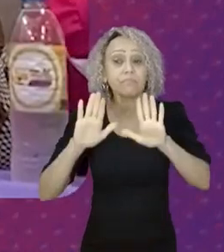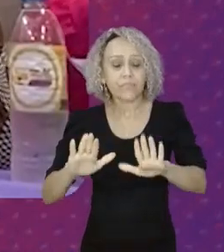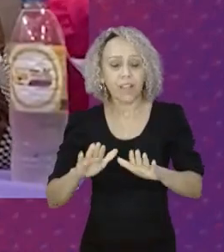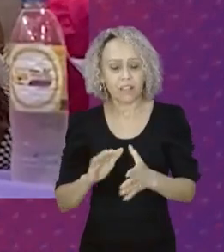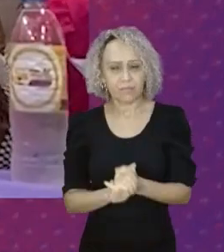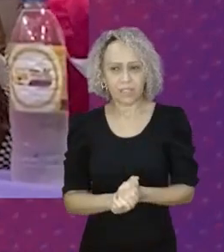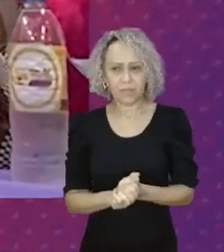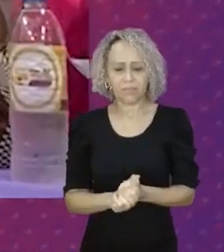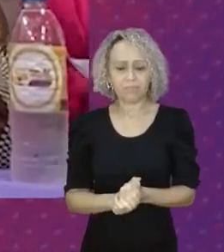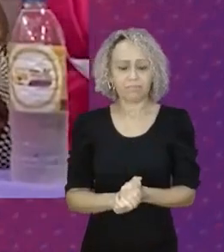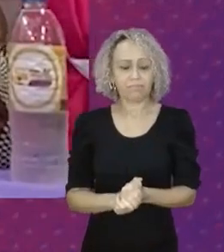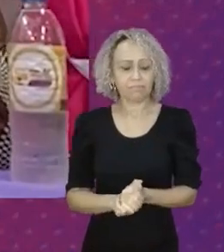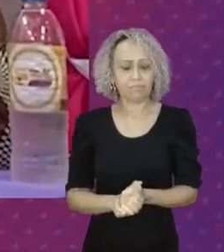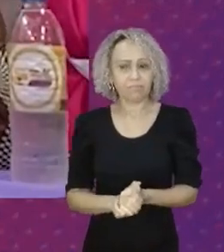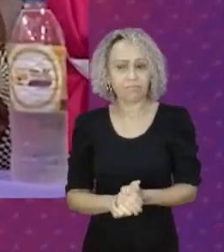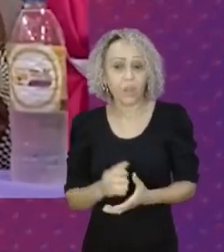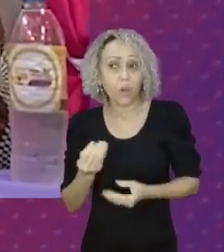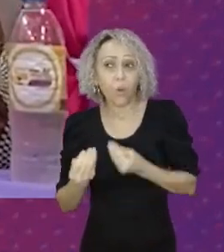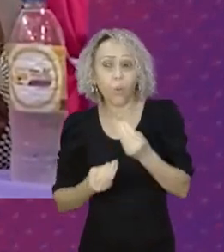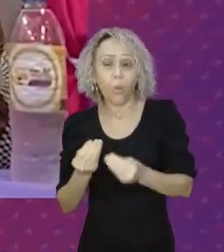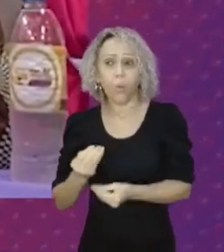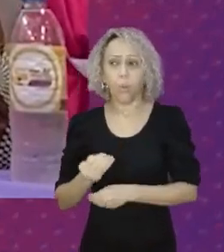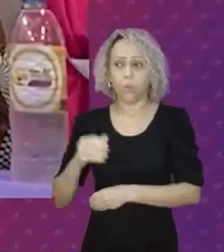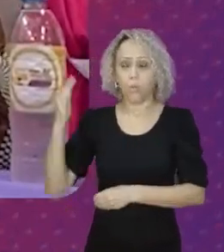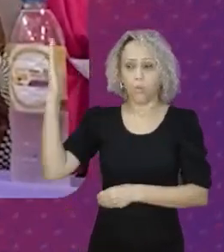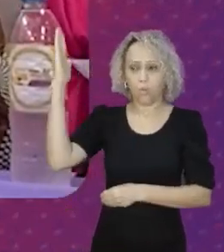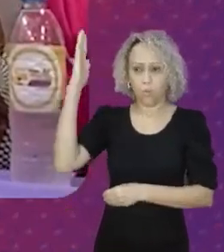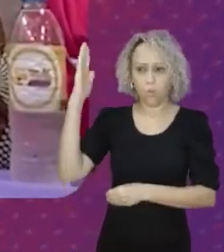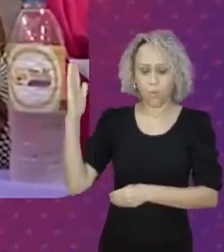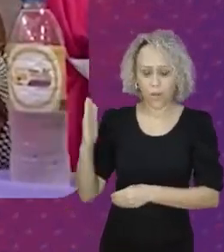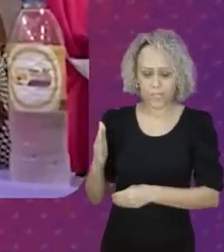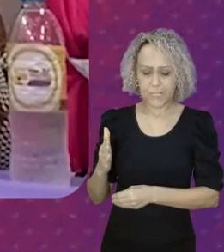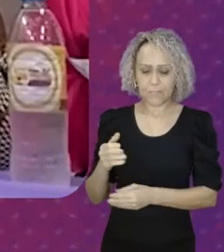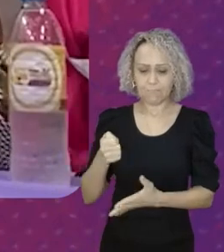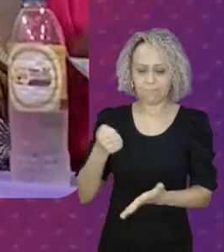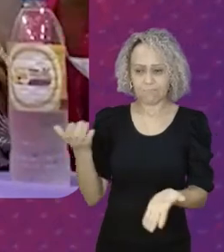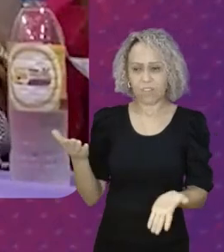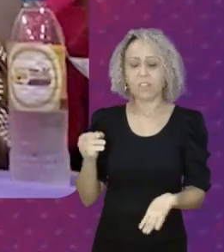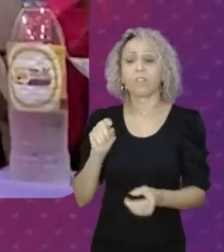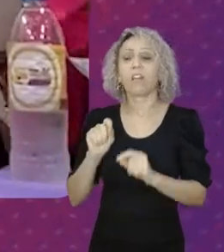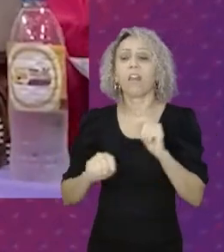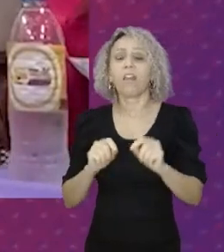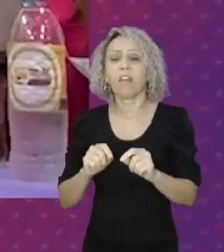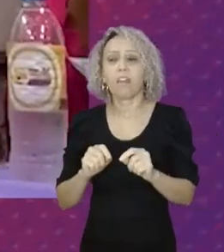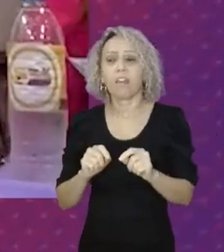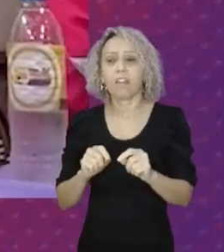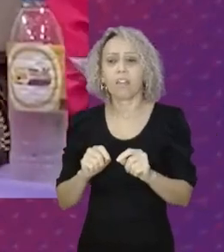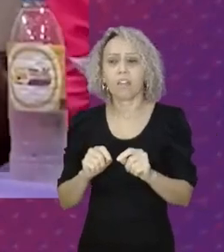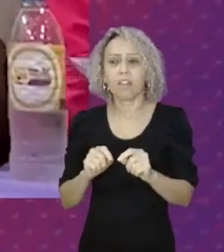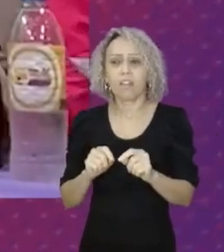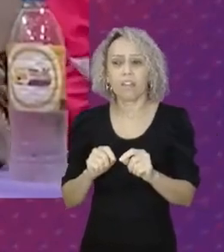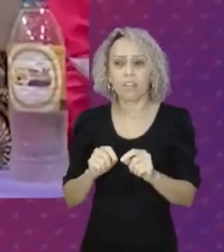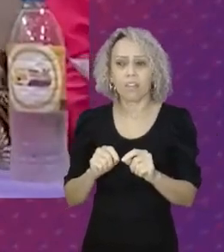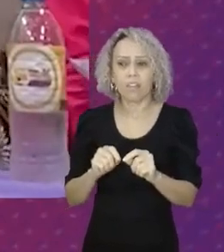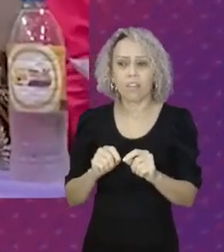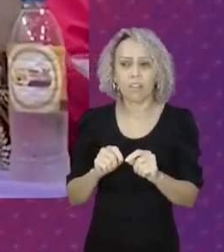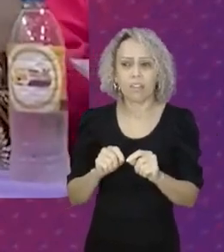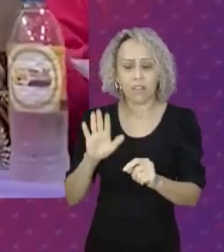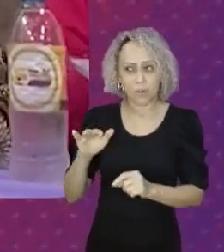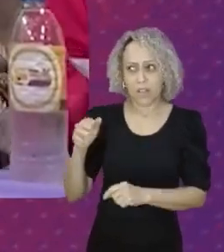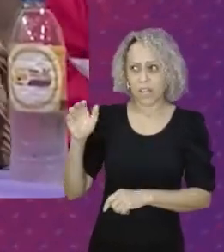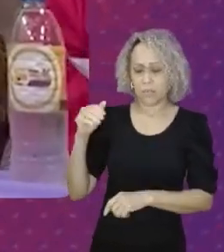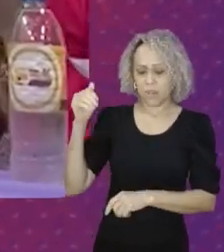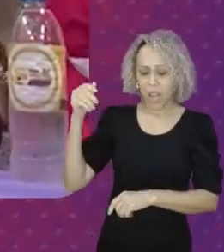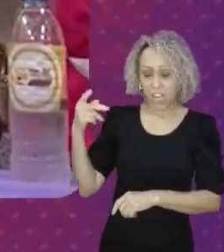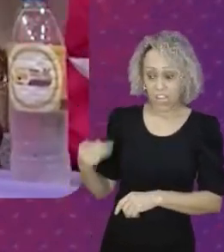opressão do Estado brasileiro, que proibia e dava castigos físicos se as populações indígenas falassem sua própria